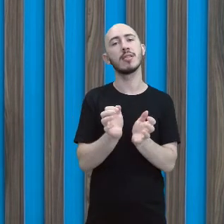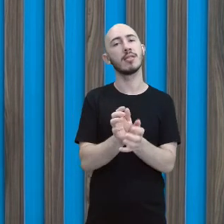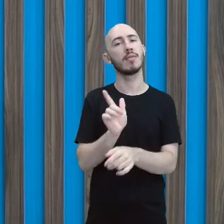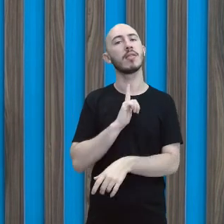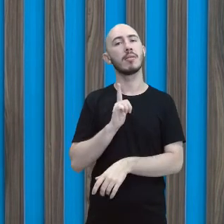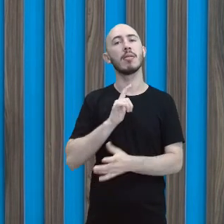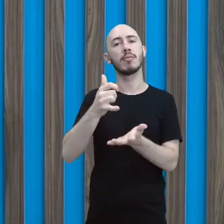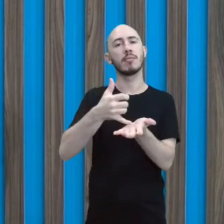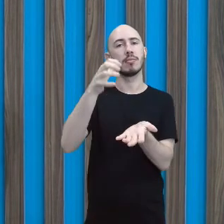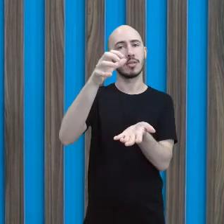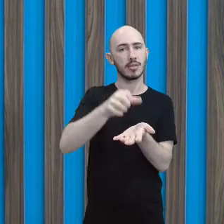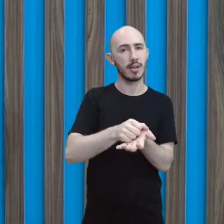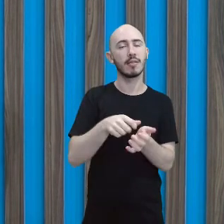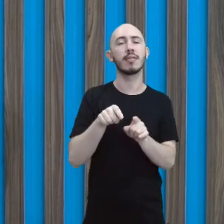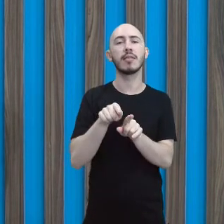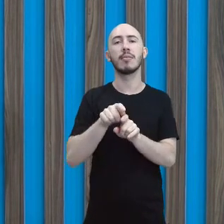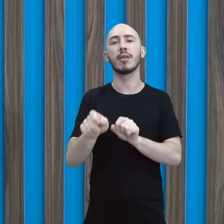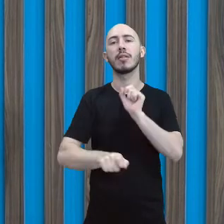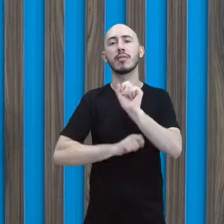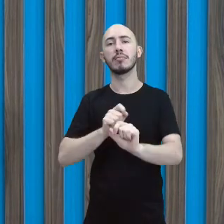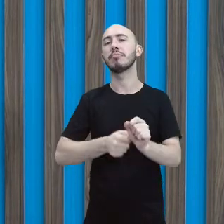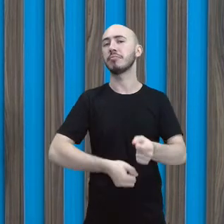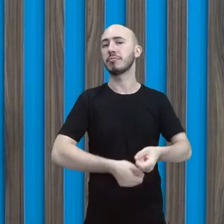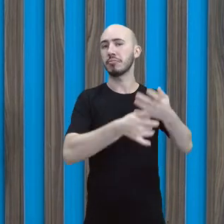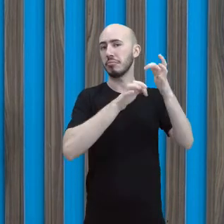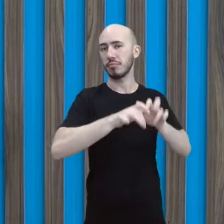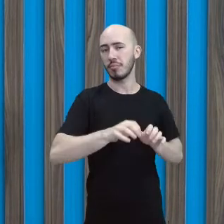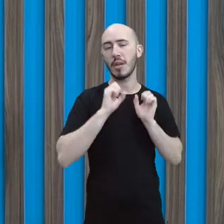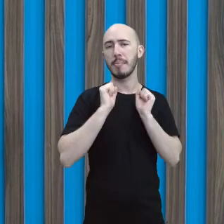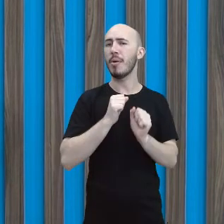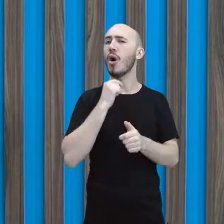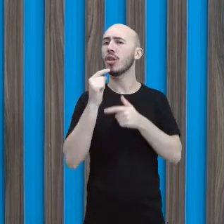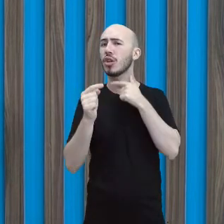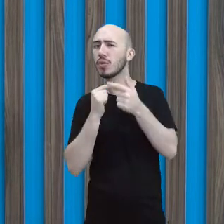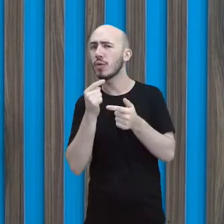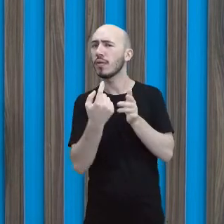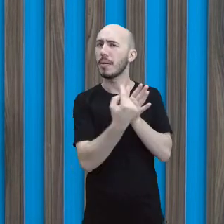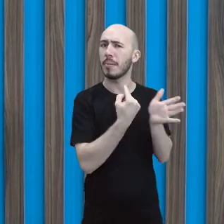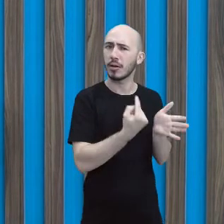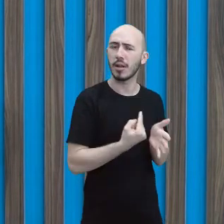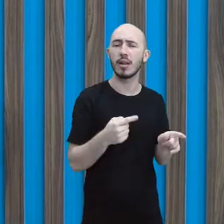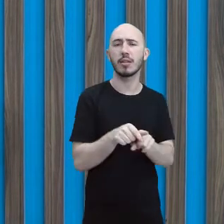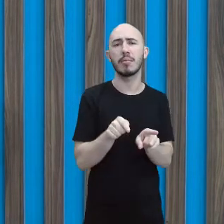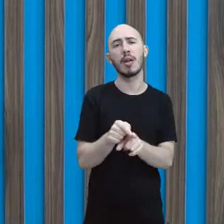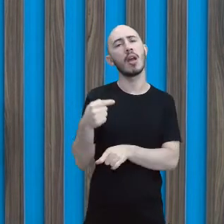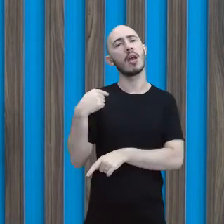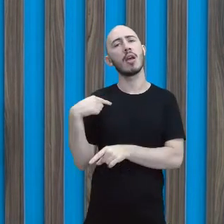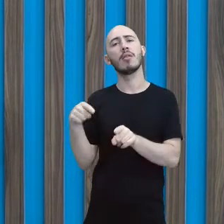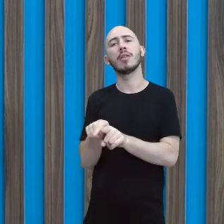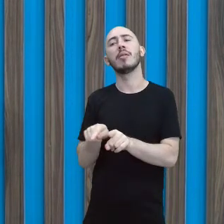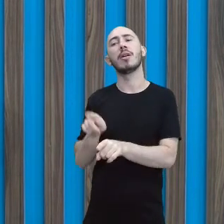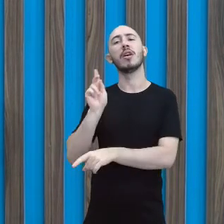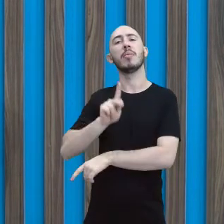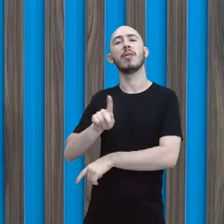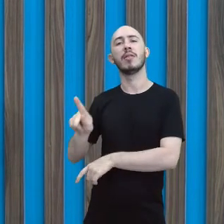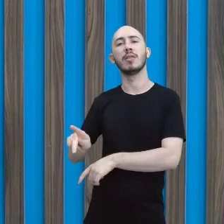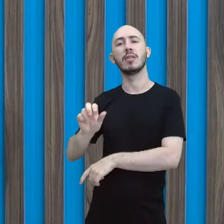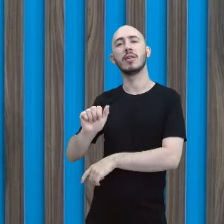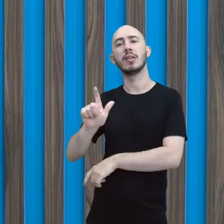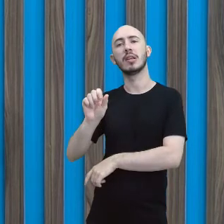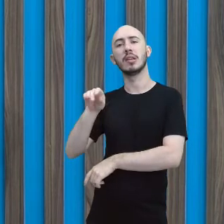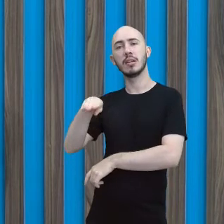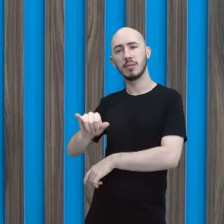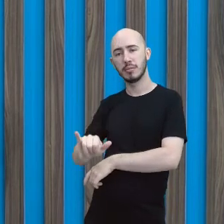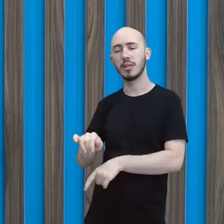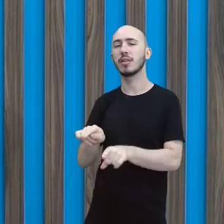inscreve, deixa lá o seu recadinho ou dúvida, que a gente está sempre acompanhando. Tanto eu como o professor Lami, a professora